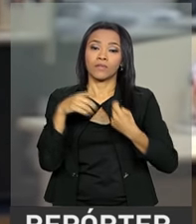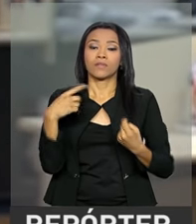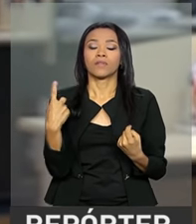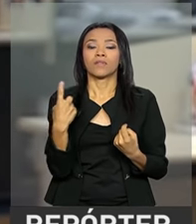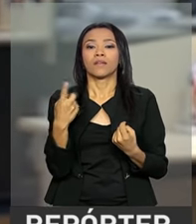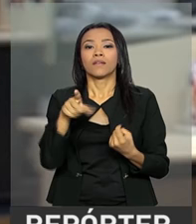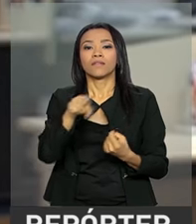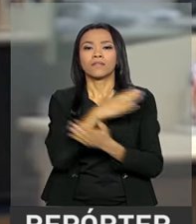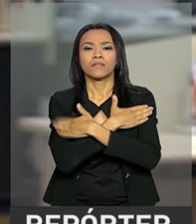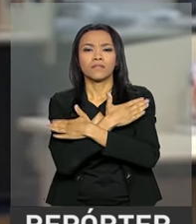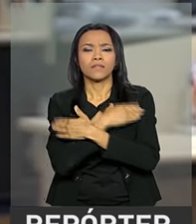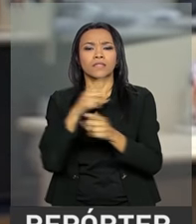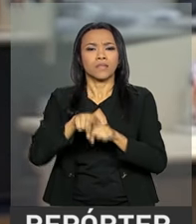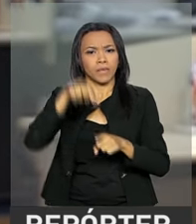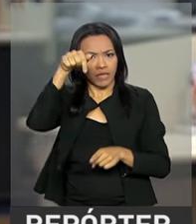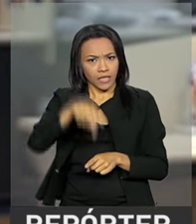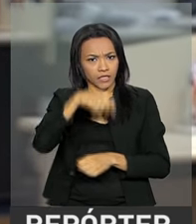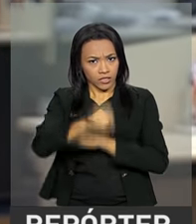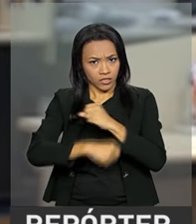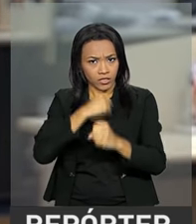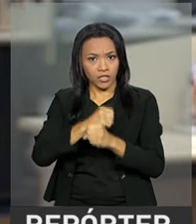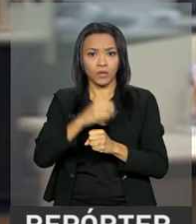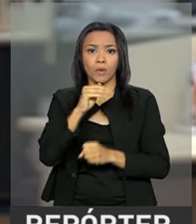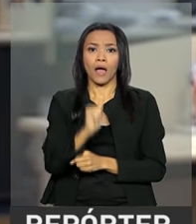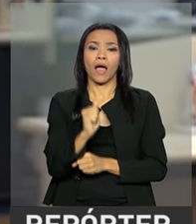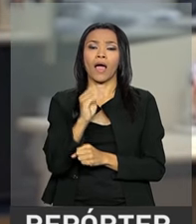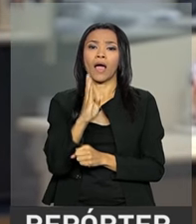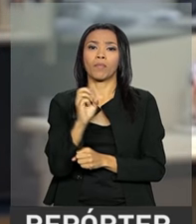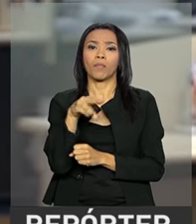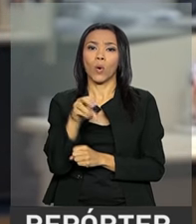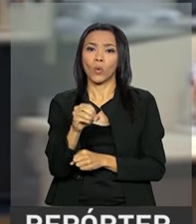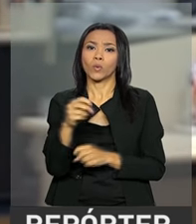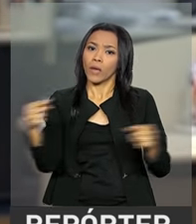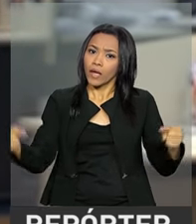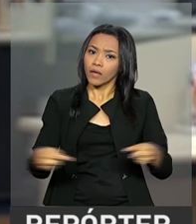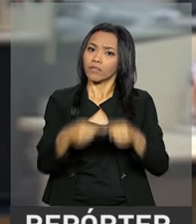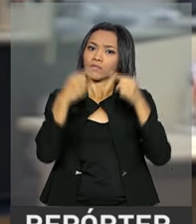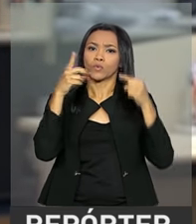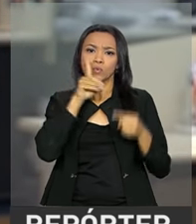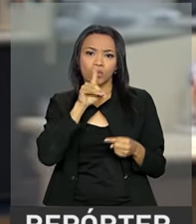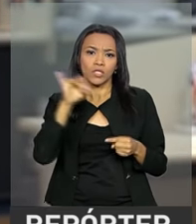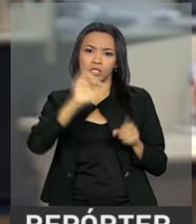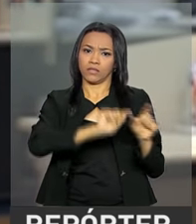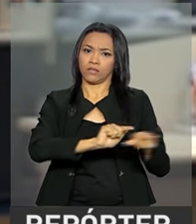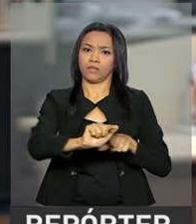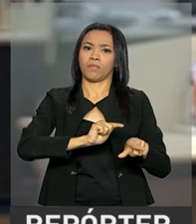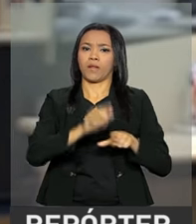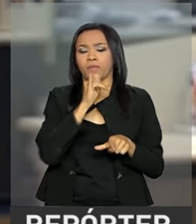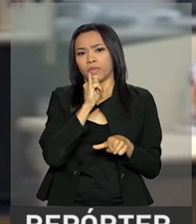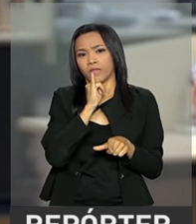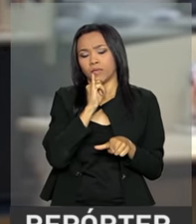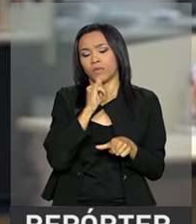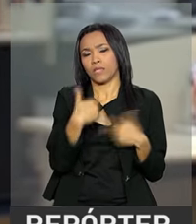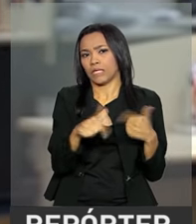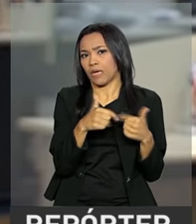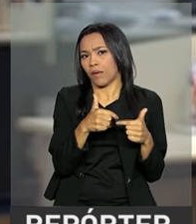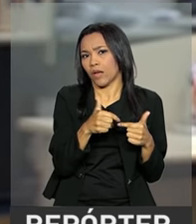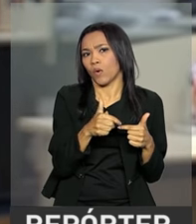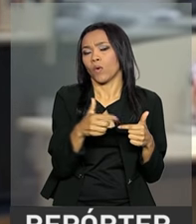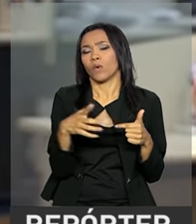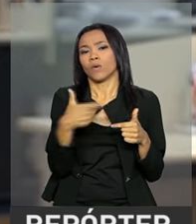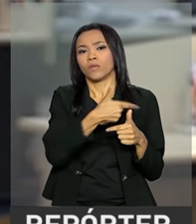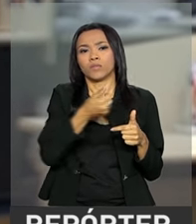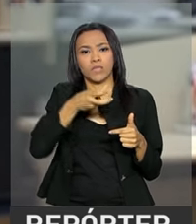a partir deste ano, o abono é proporcional aos meses trabalhados durante o ano base. Quem, por exemplo, trabalhou durante o ano